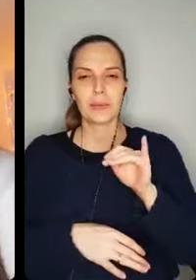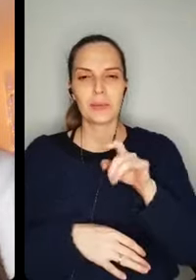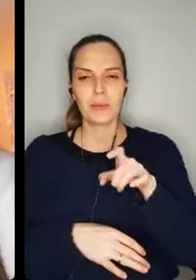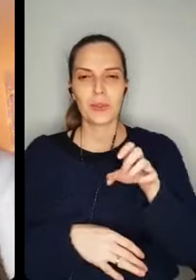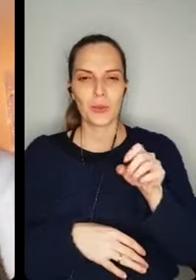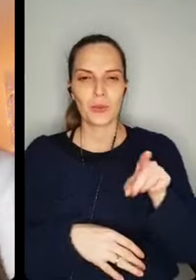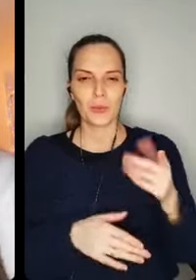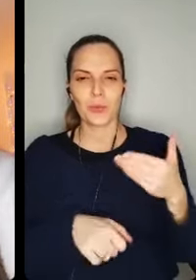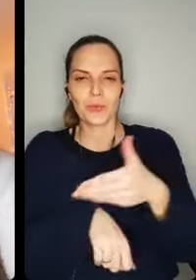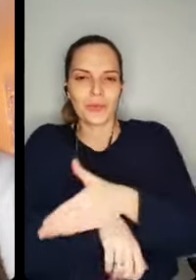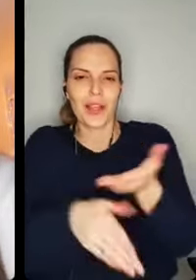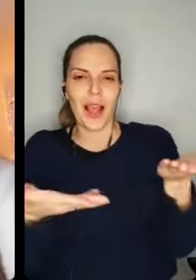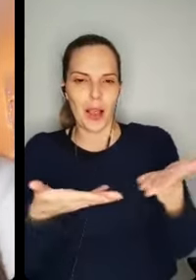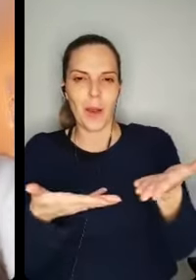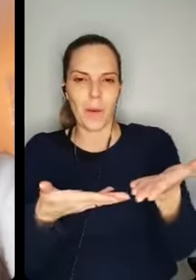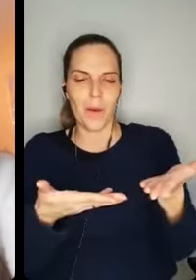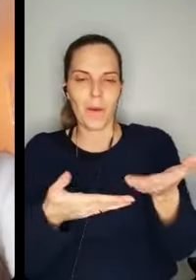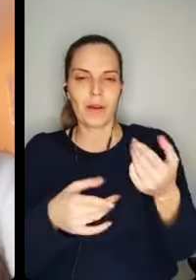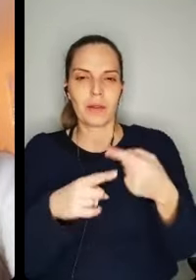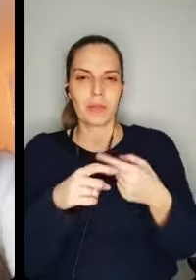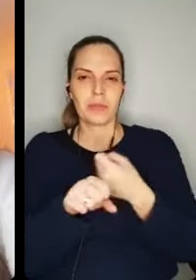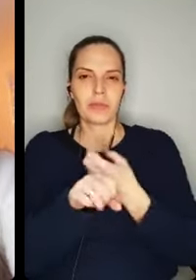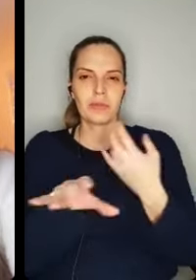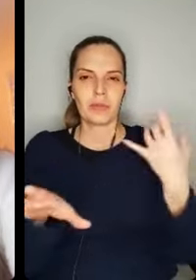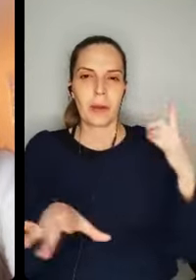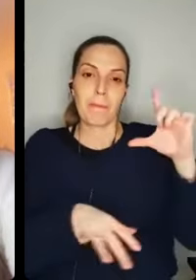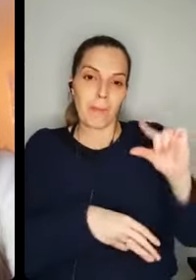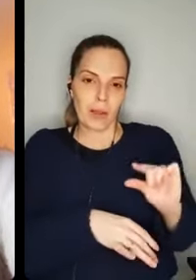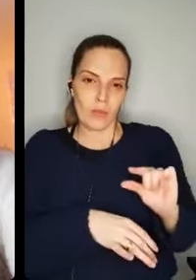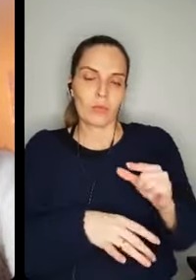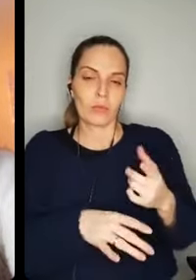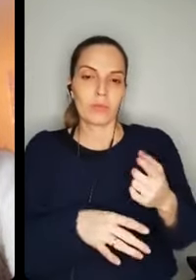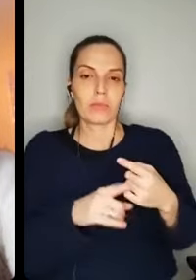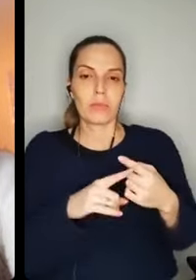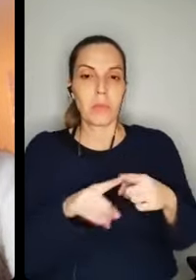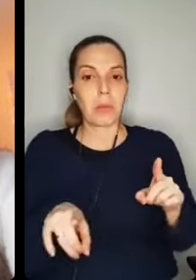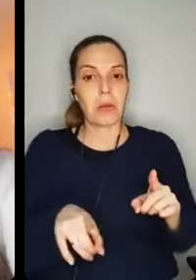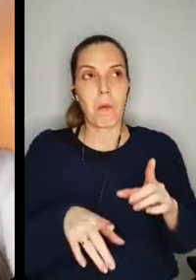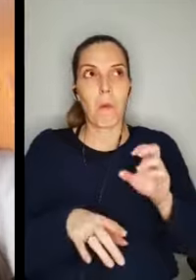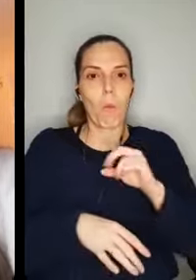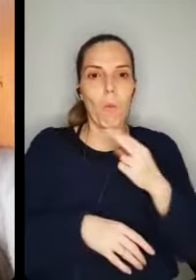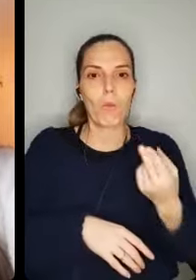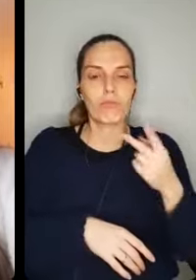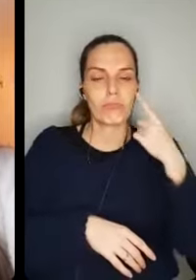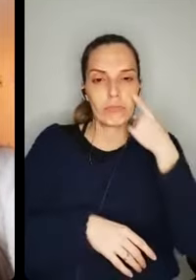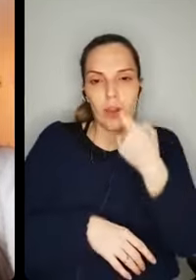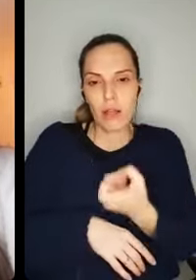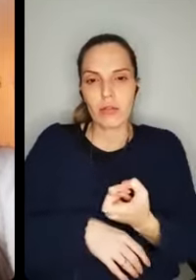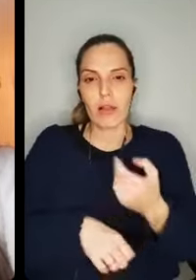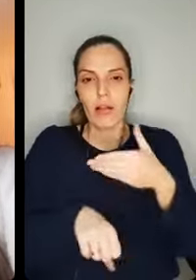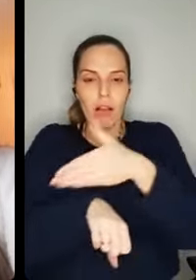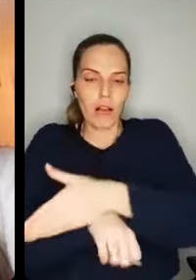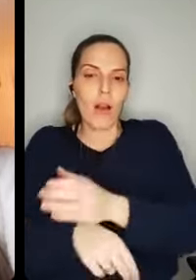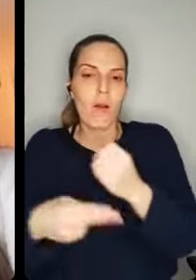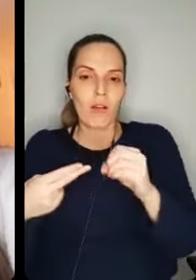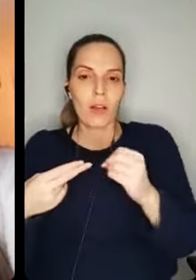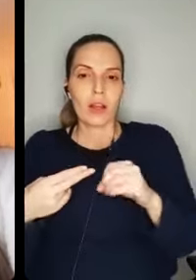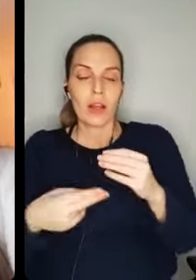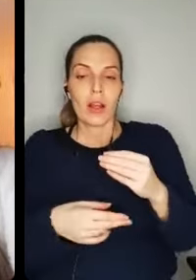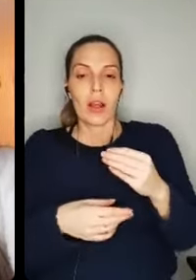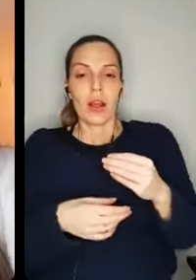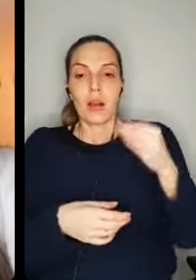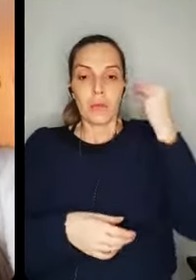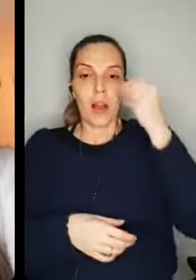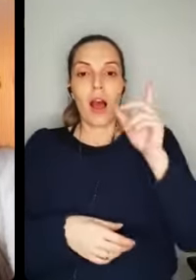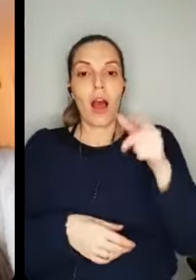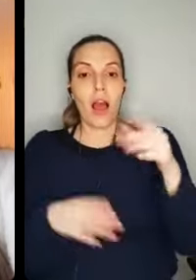pouquinho menos, assim, ou até para quem está interessado em ingressar, não está dentro da USPA, que a psicologia é um curso noturno, mas ela também tem algumas atividades durante o horário do